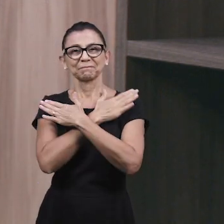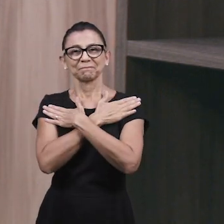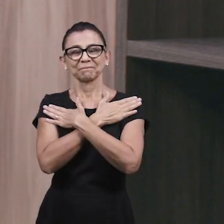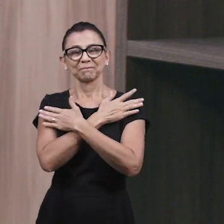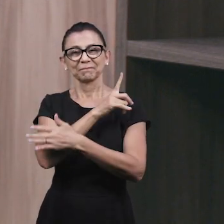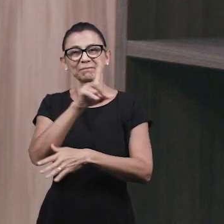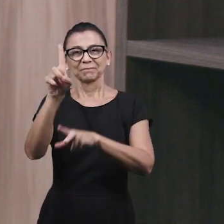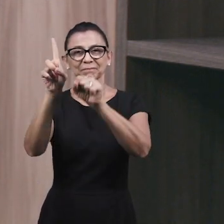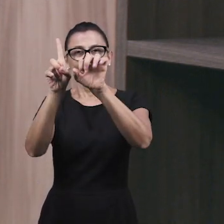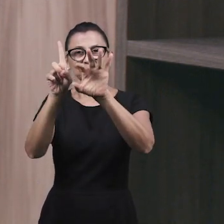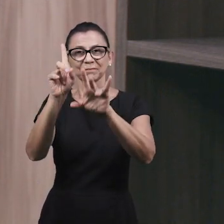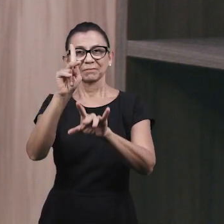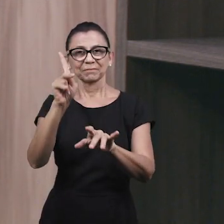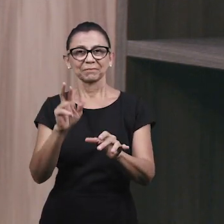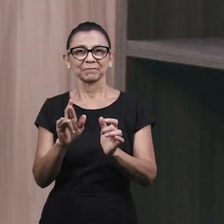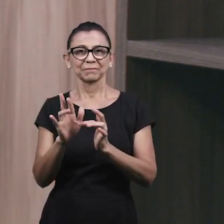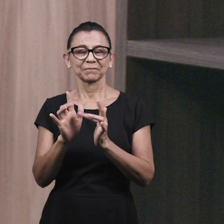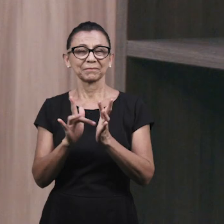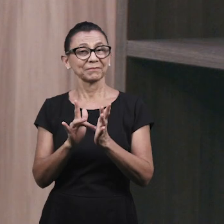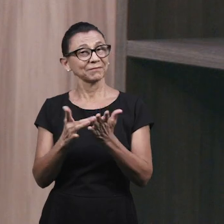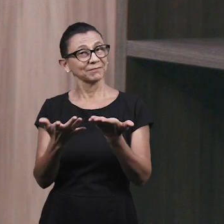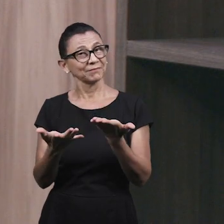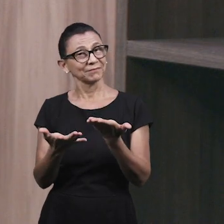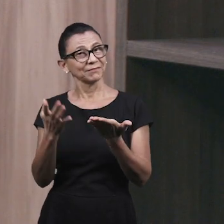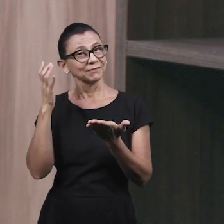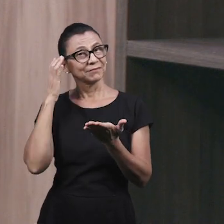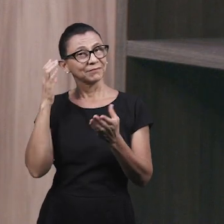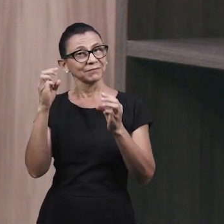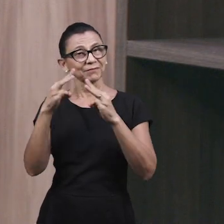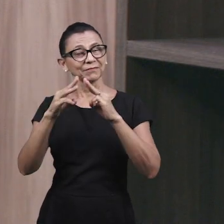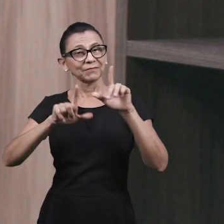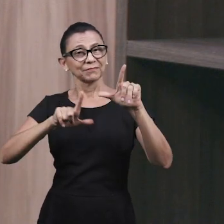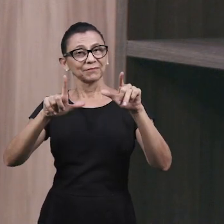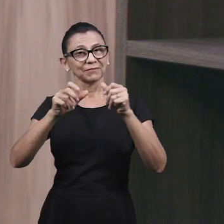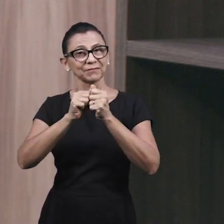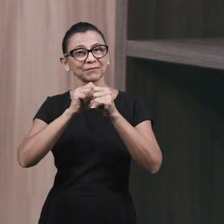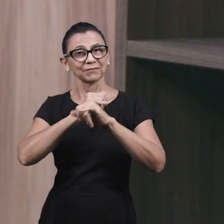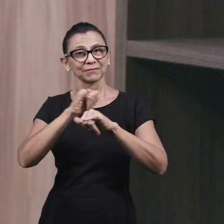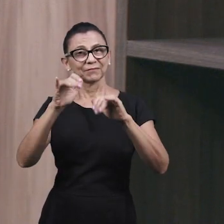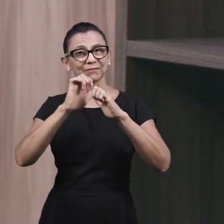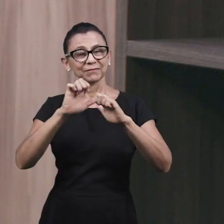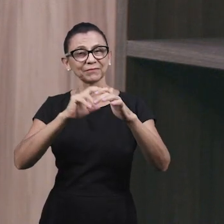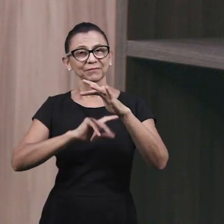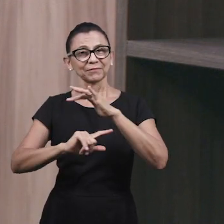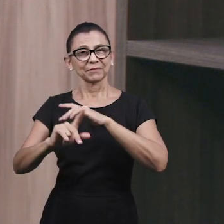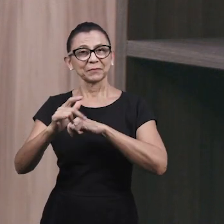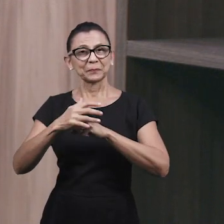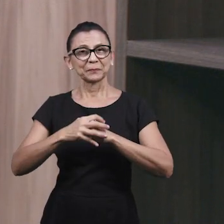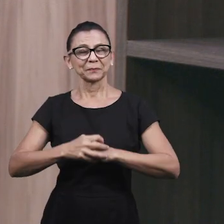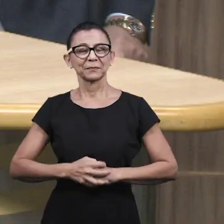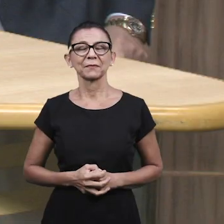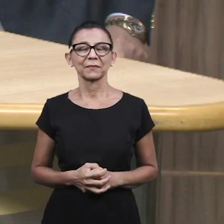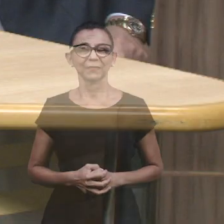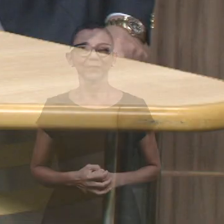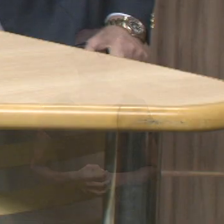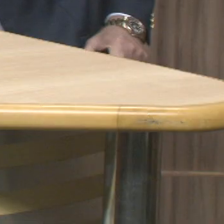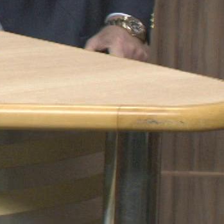abraço, Deus abençoe e a paz do Senhor Jesus a todos. Rádio e TV Web Manaim, juntas anunciando o Evangelho Eterno.